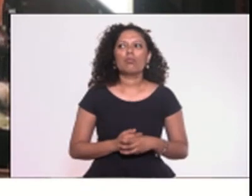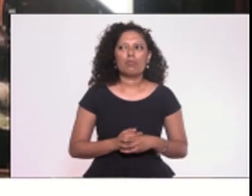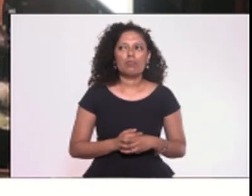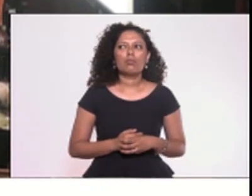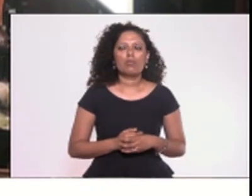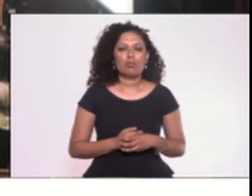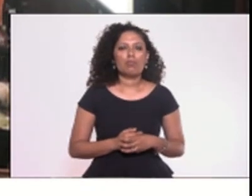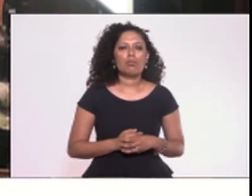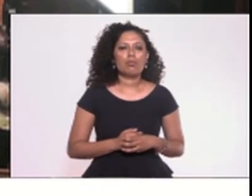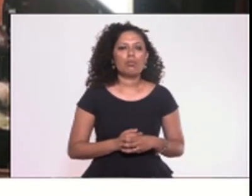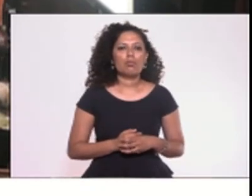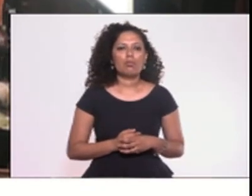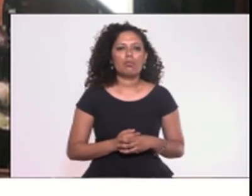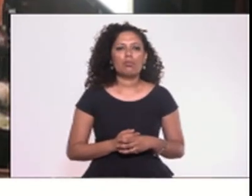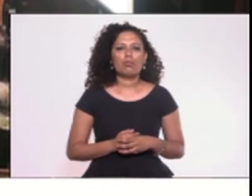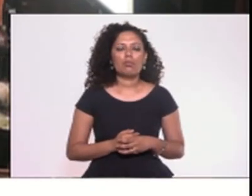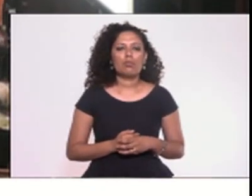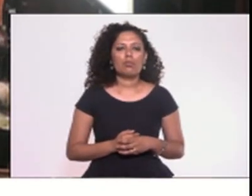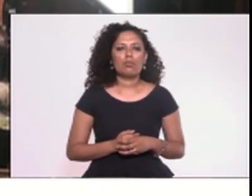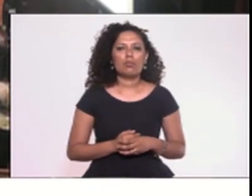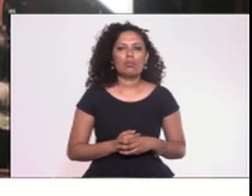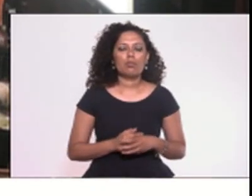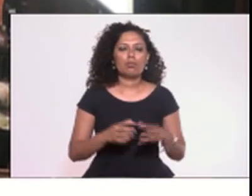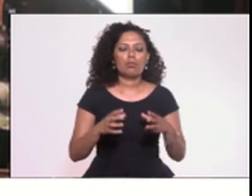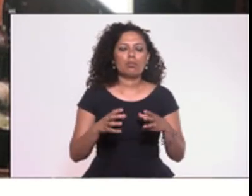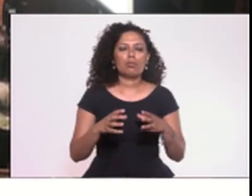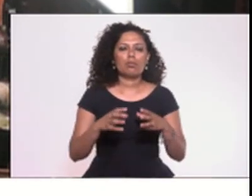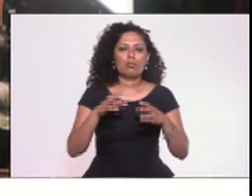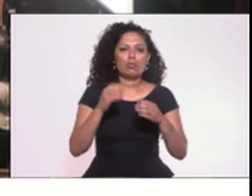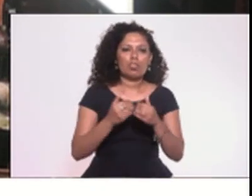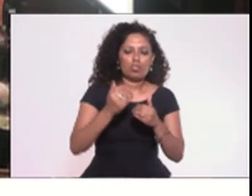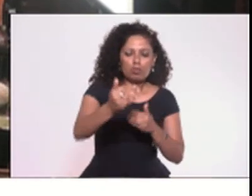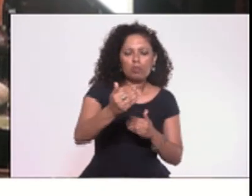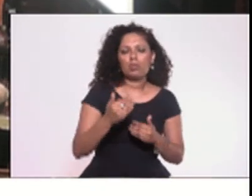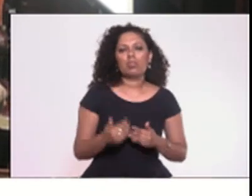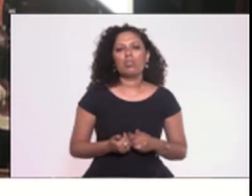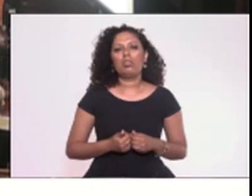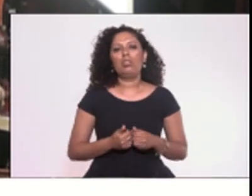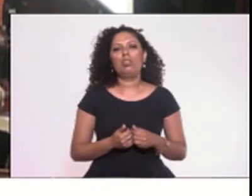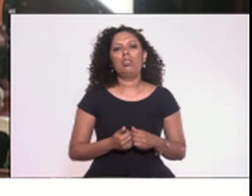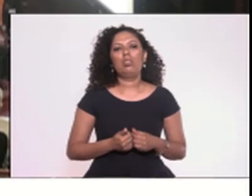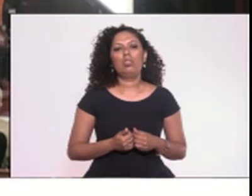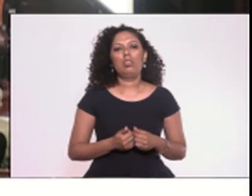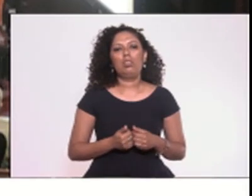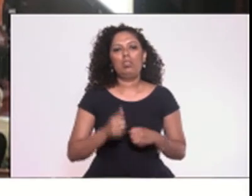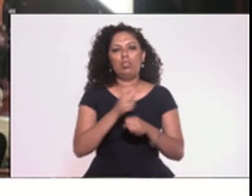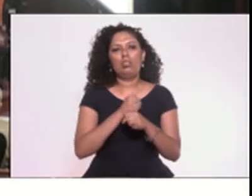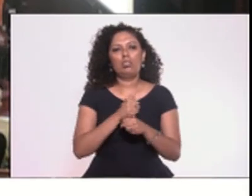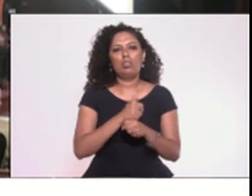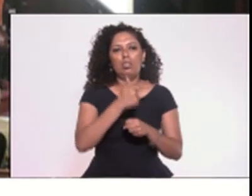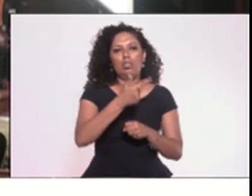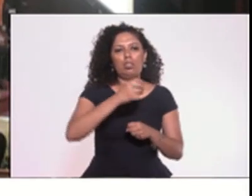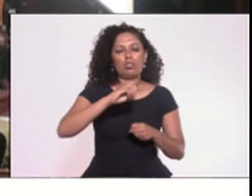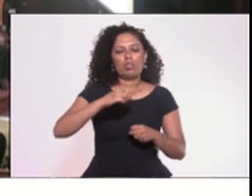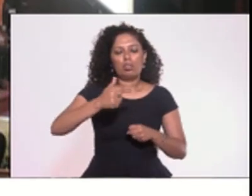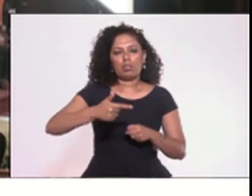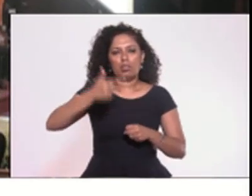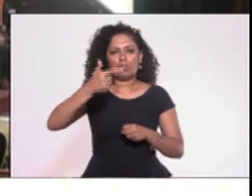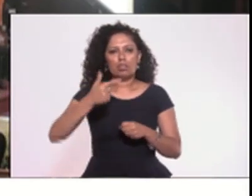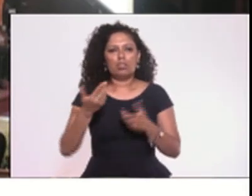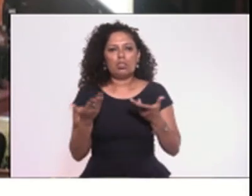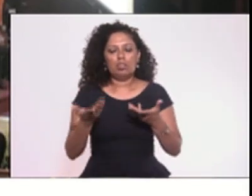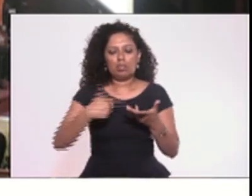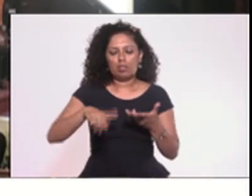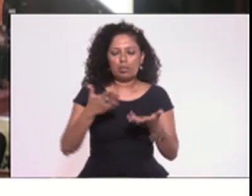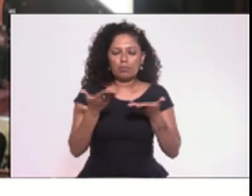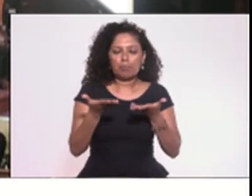para a gente continuar. O Green Rio é um evento que começou justamente em 2012, porque a gente queria que ele tivesse